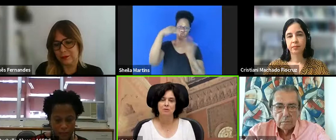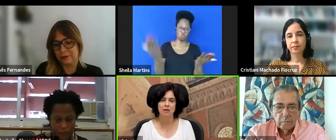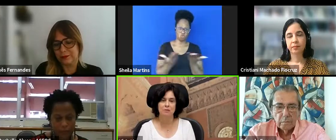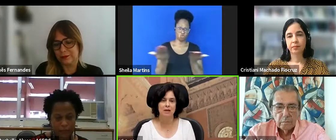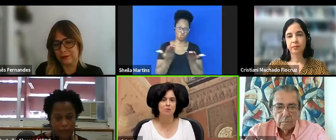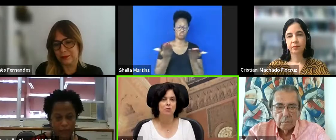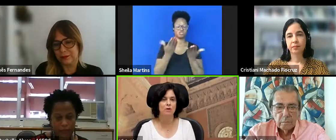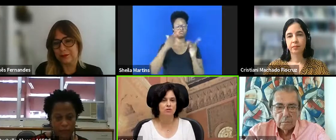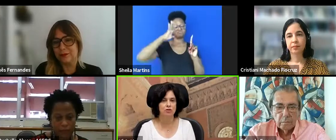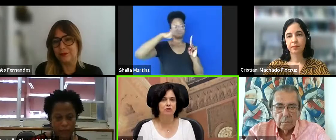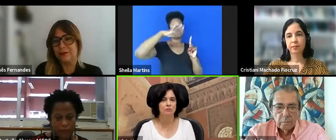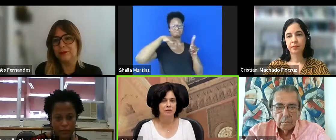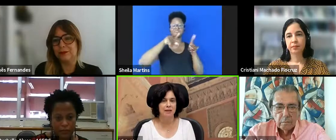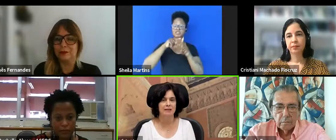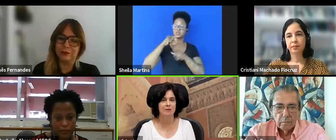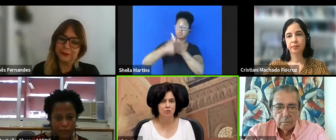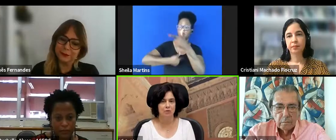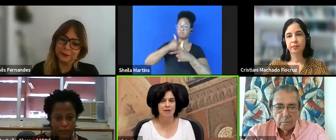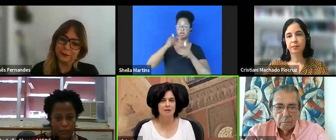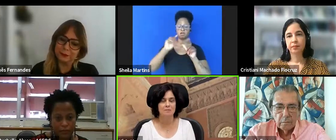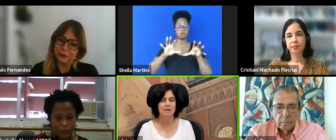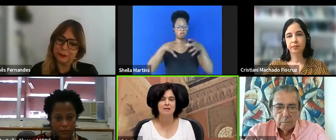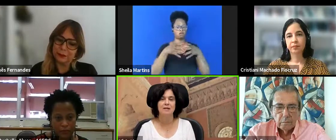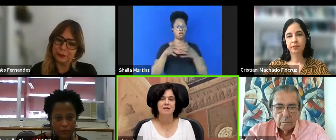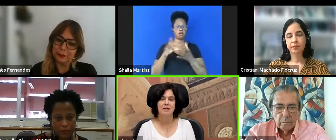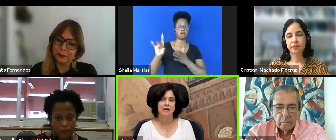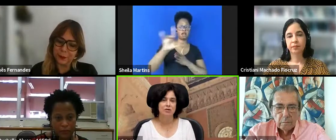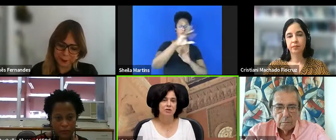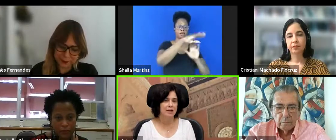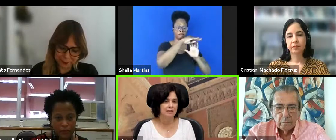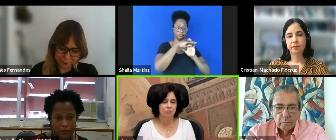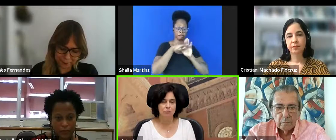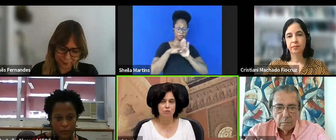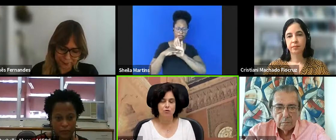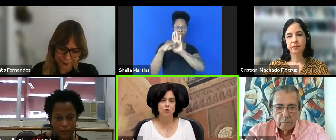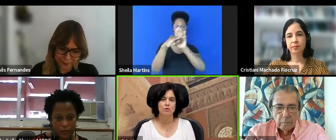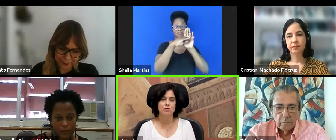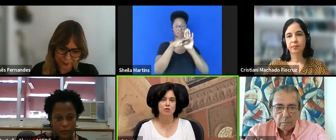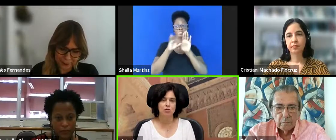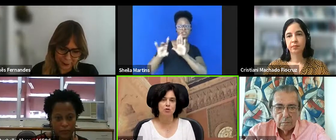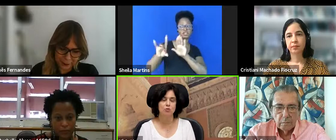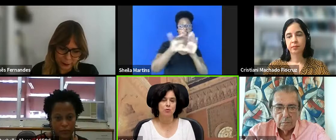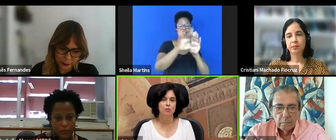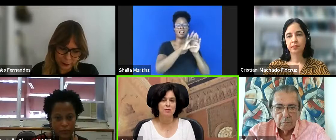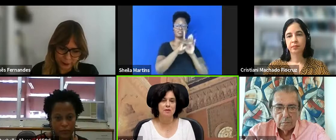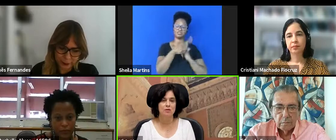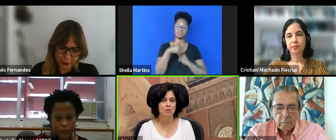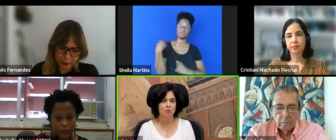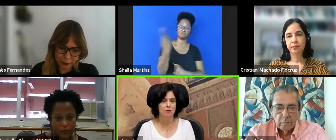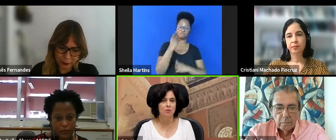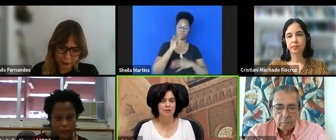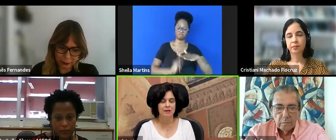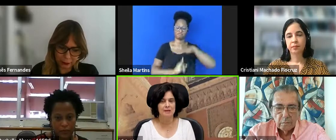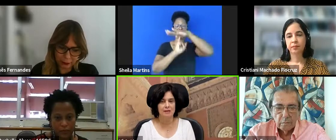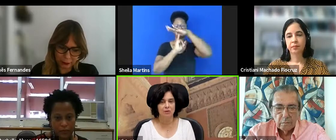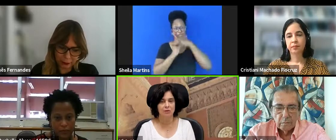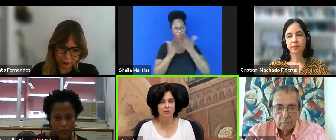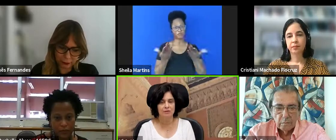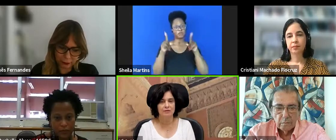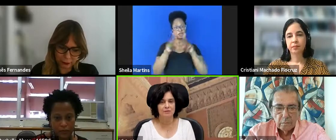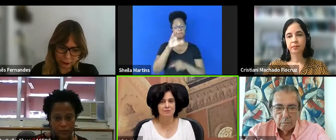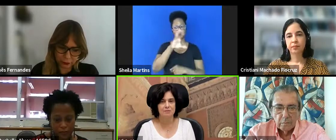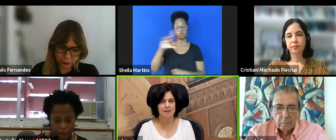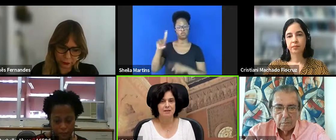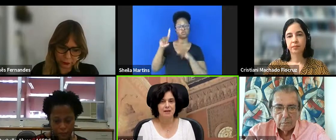mas também ao trabalho coletivo em cada programa, de cada um dos nossos institutos e sob a coordenação